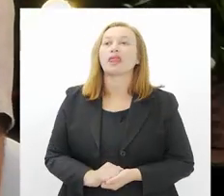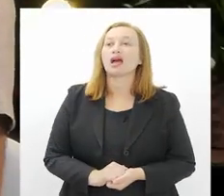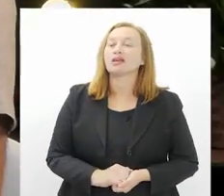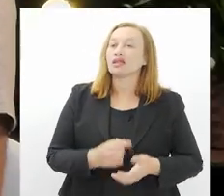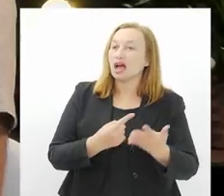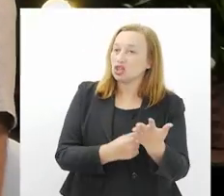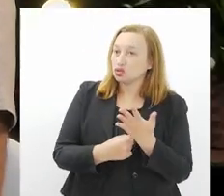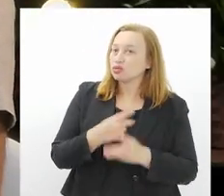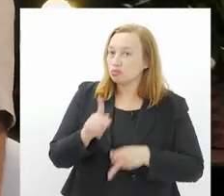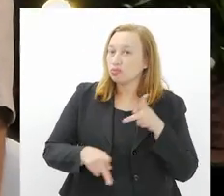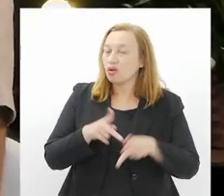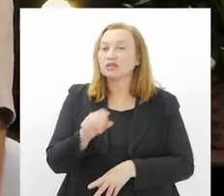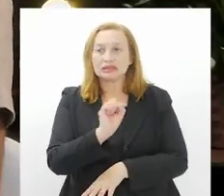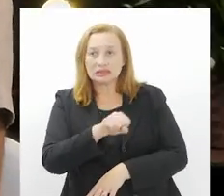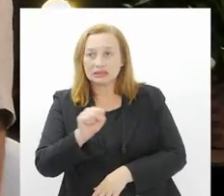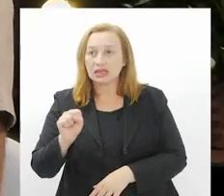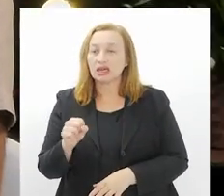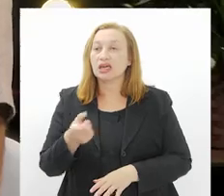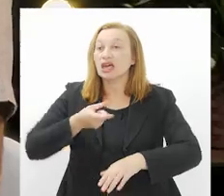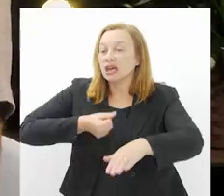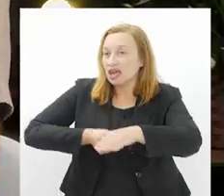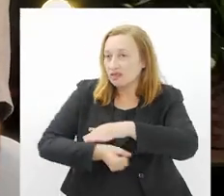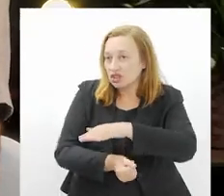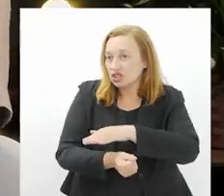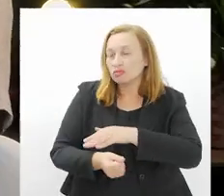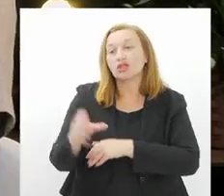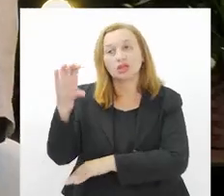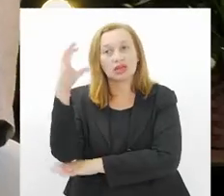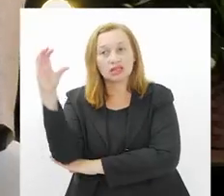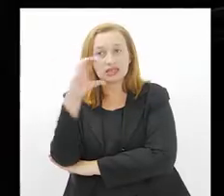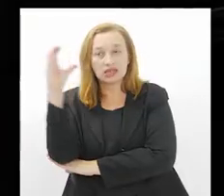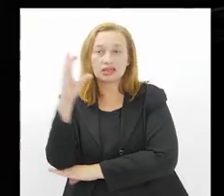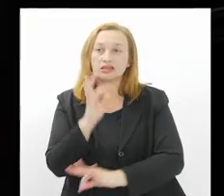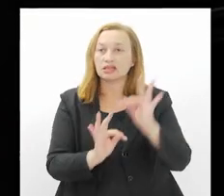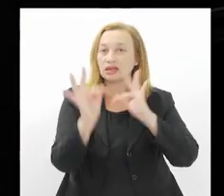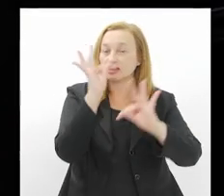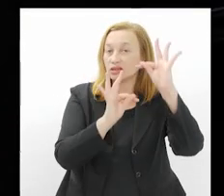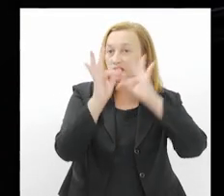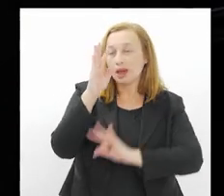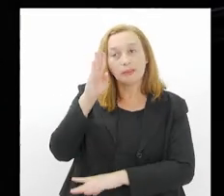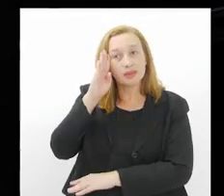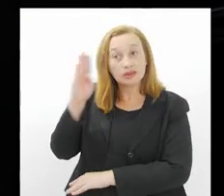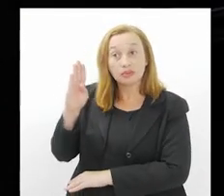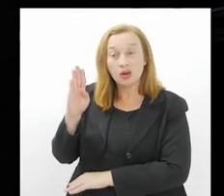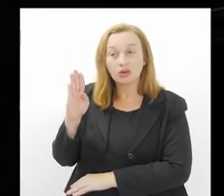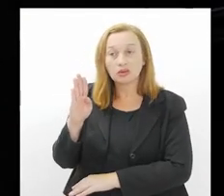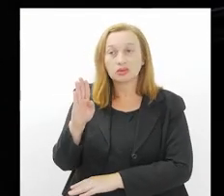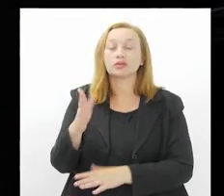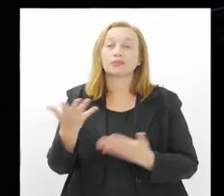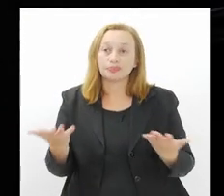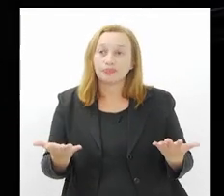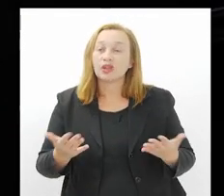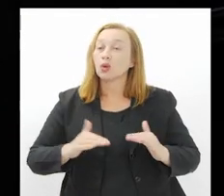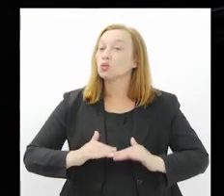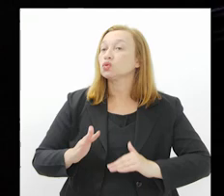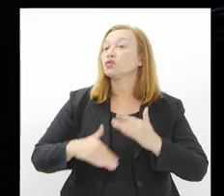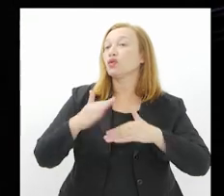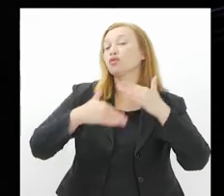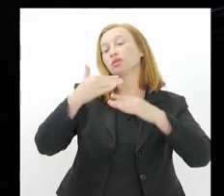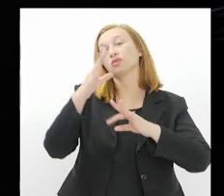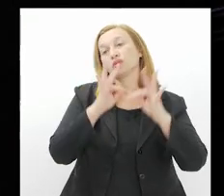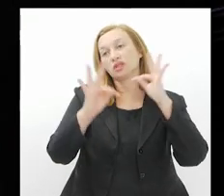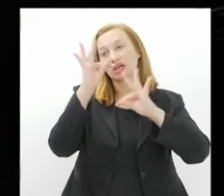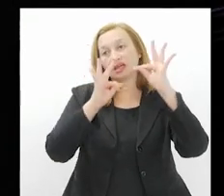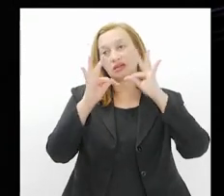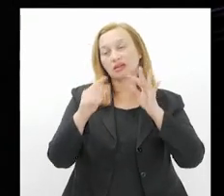investimento. Então, benefício da gente, né? Exatamente. Então, o investimento em ciência e tecnologia, ele é essencial. E onde que está